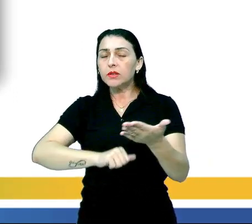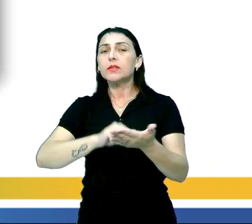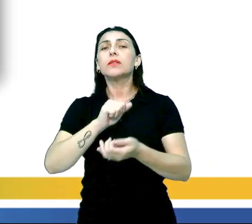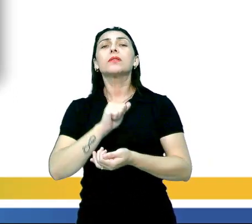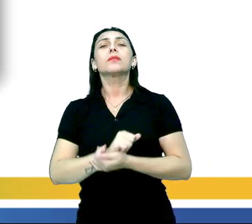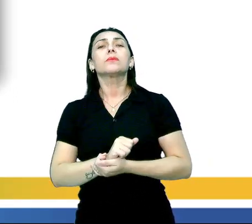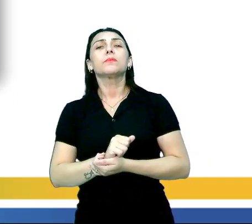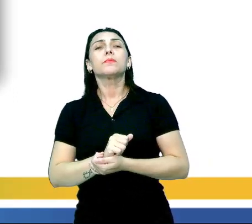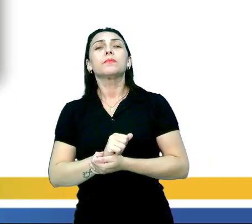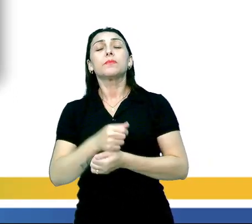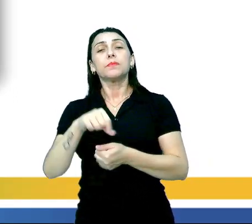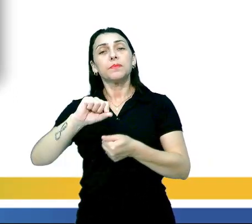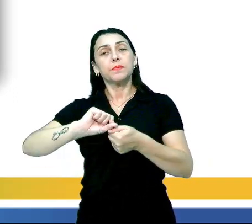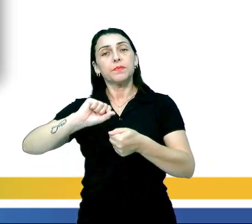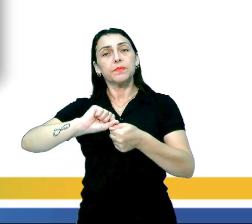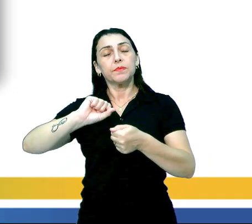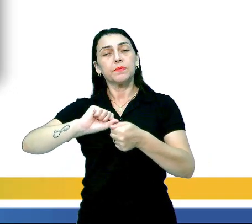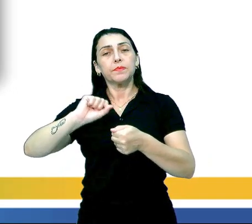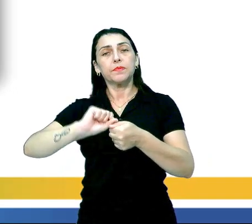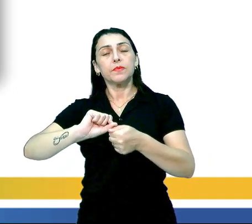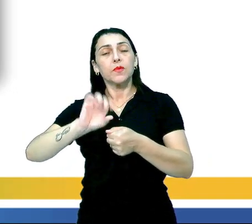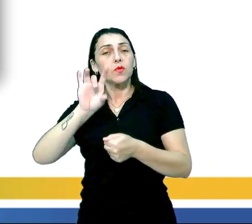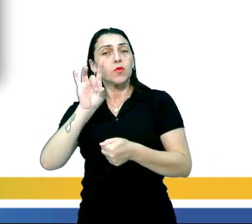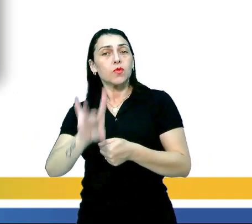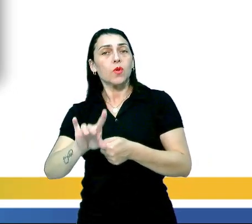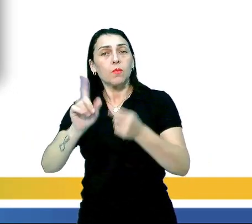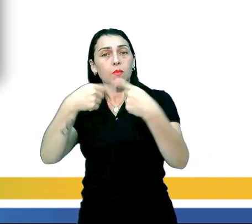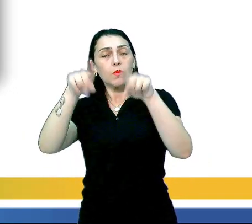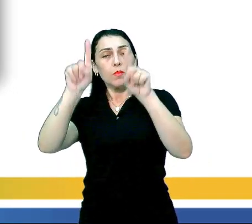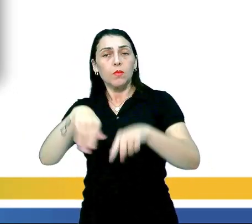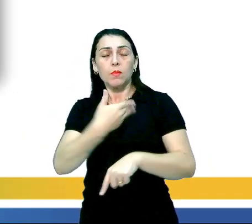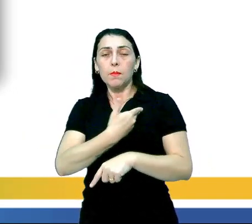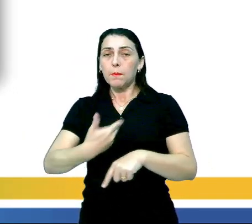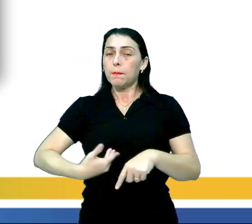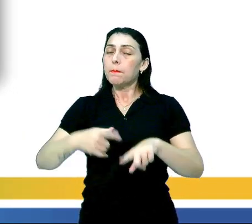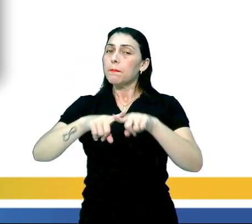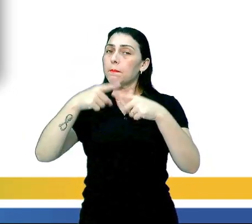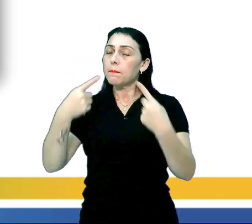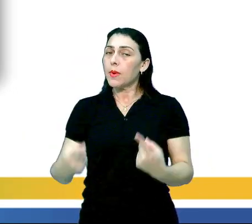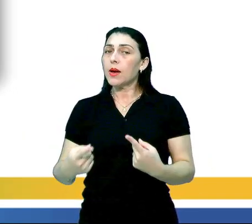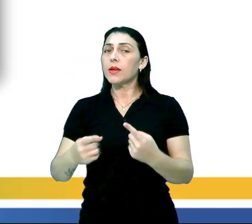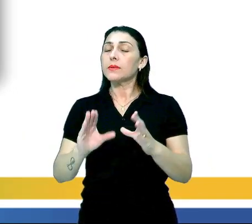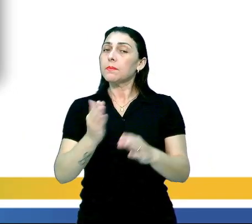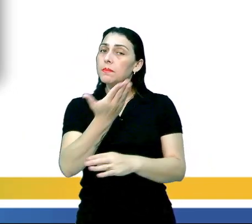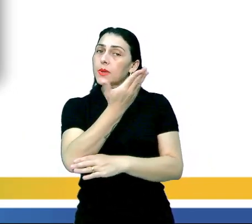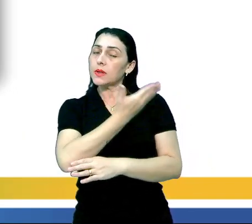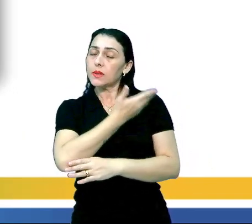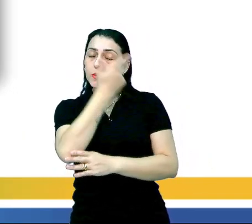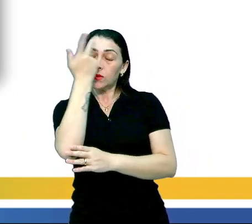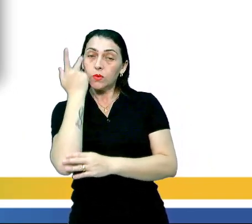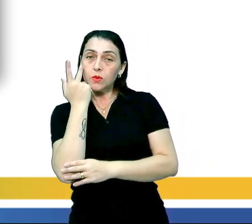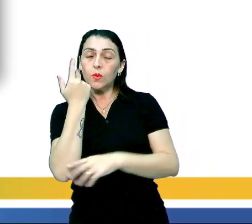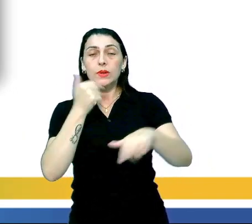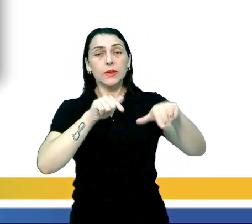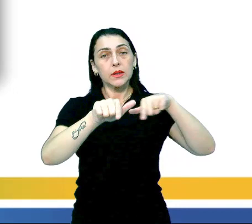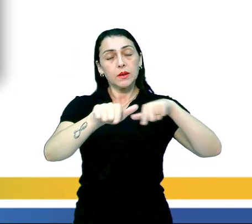atividades que são realizadas não por servidores públicos, mas por colaboradores, por